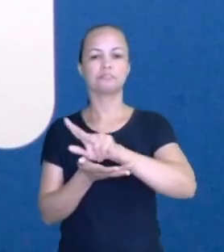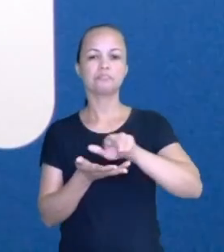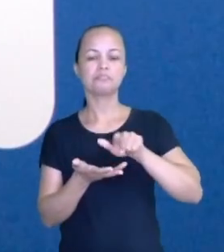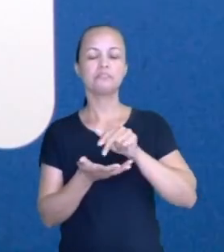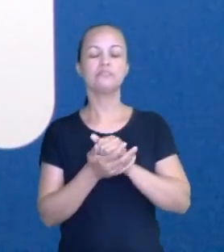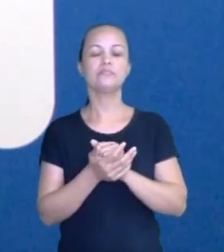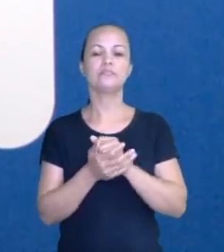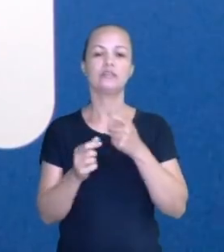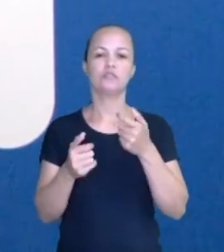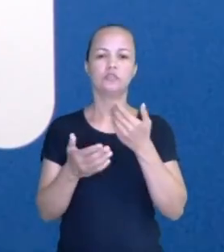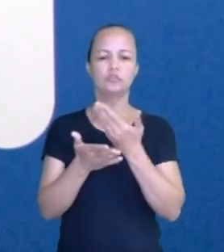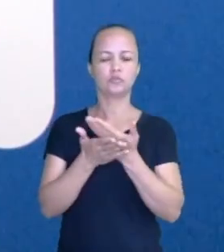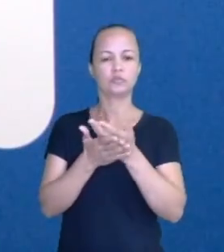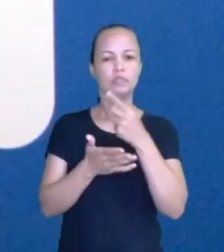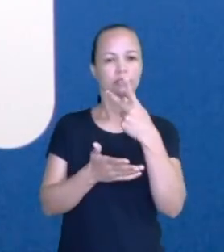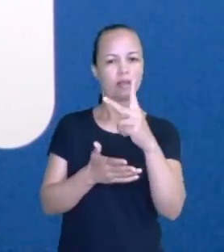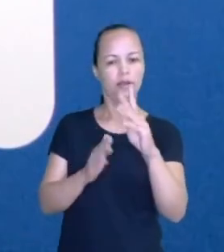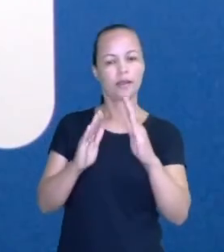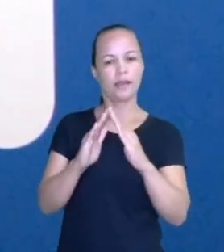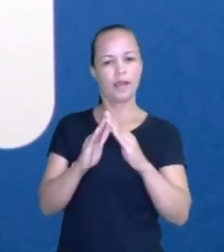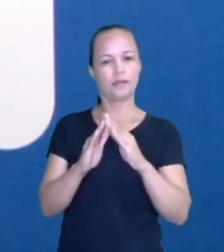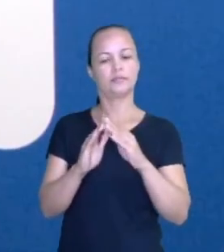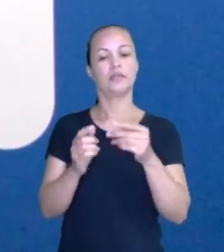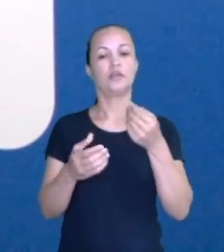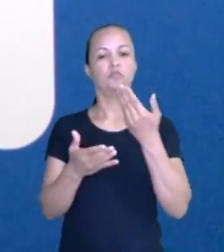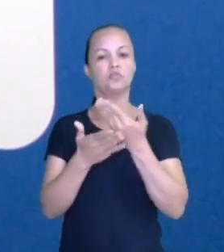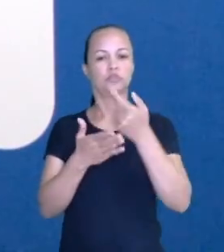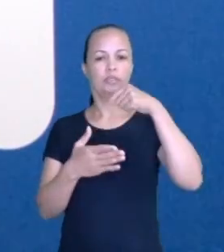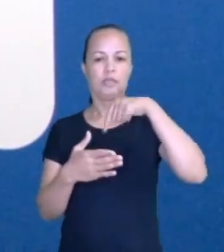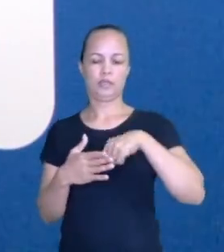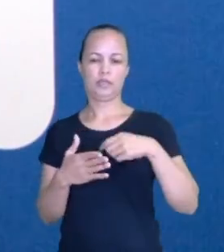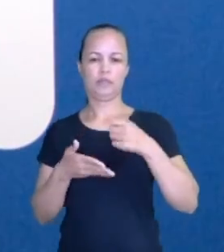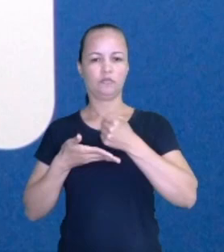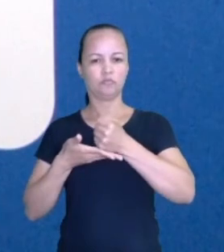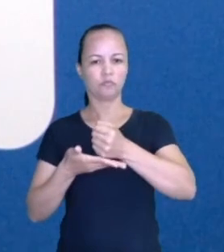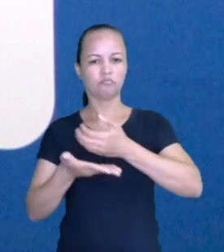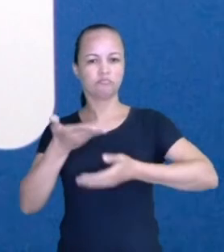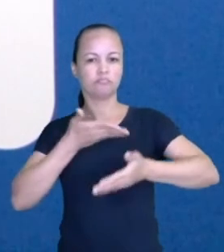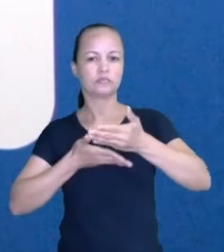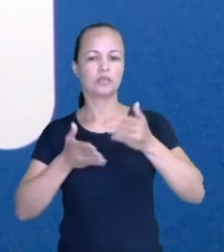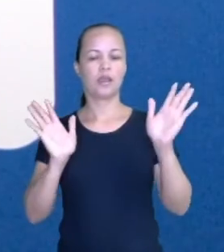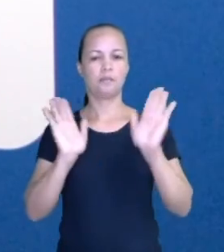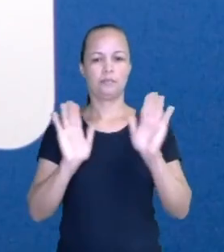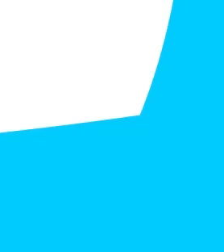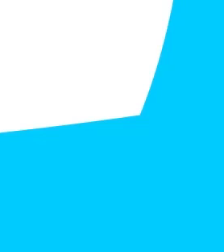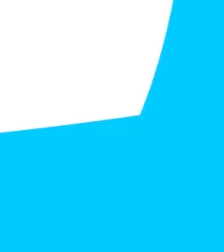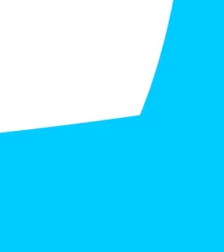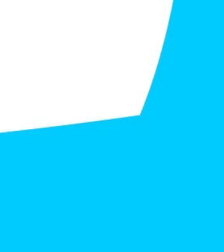casa, eu vou estudando daqui e assim nós vamos nos ajudando. Até a próxima aula.